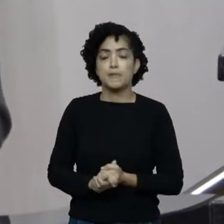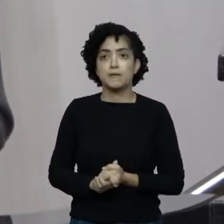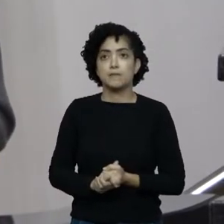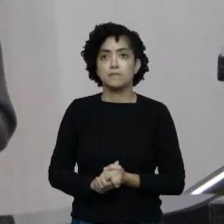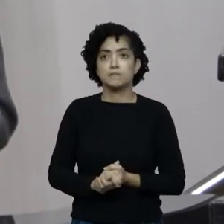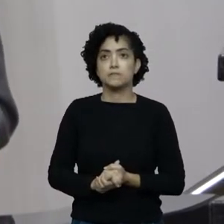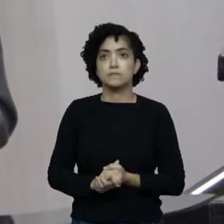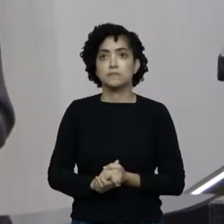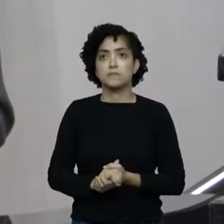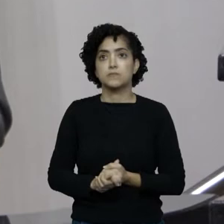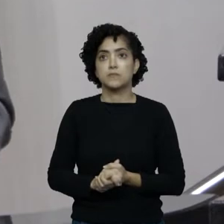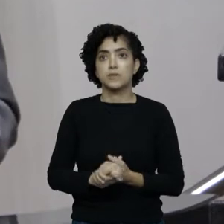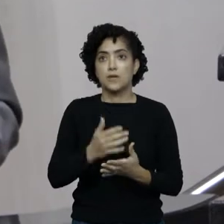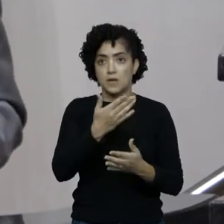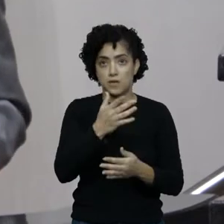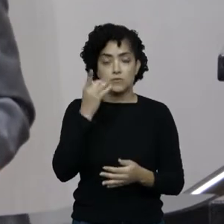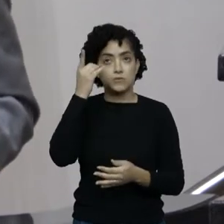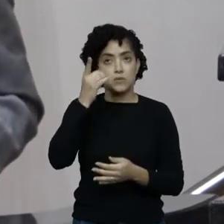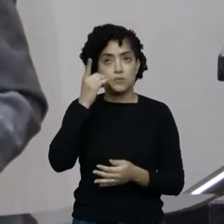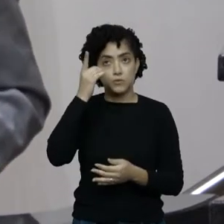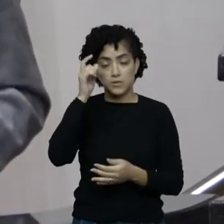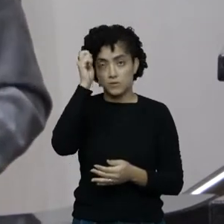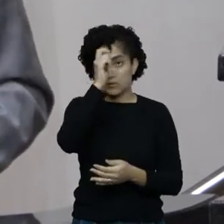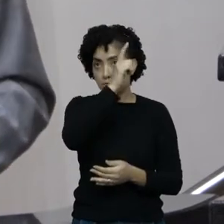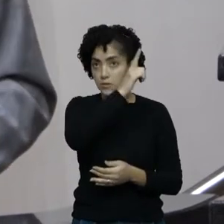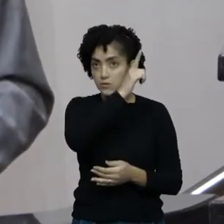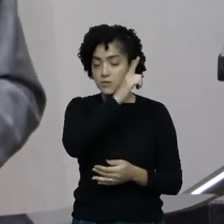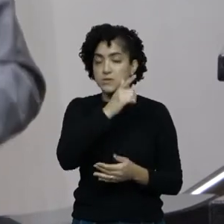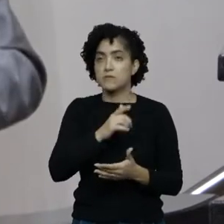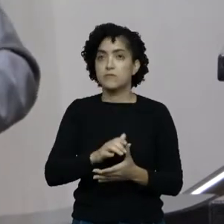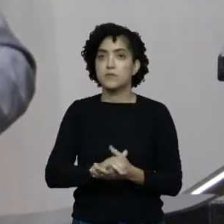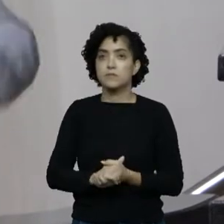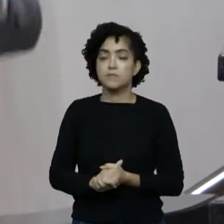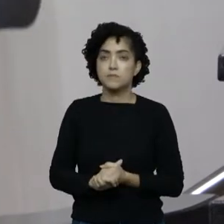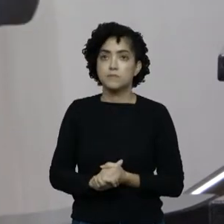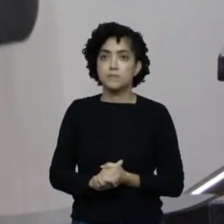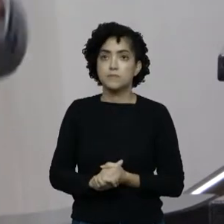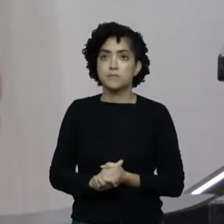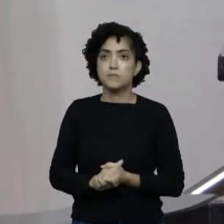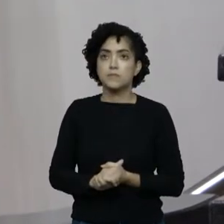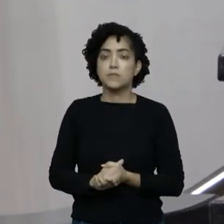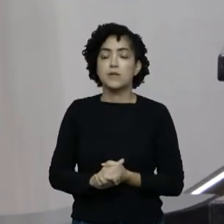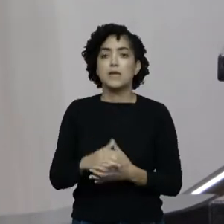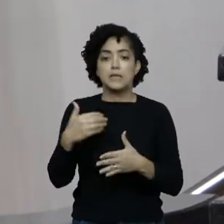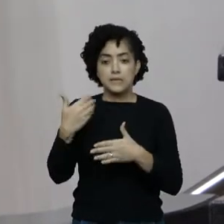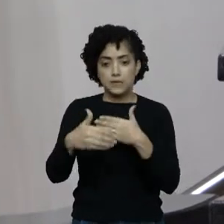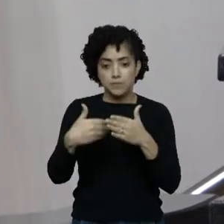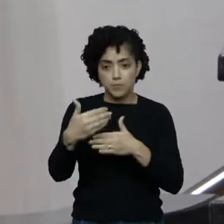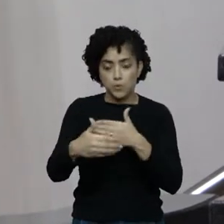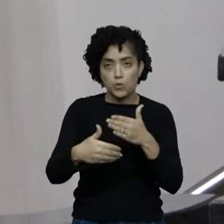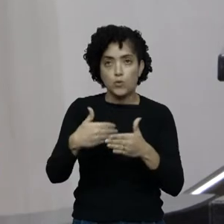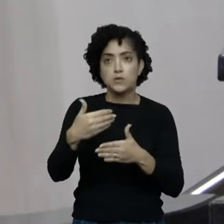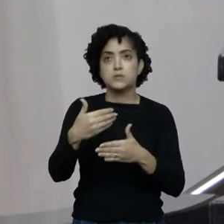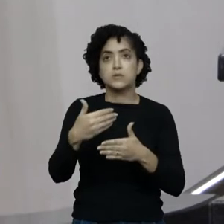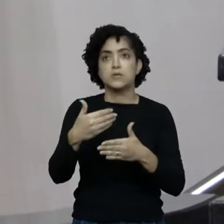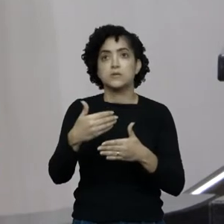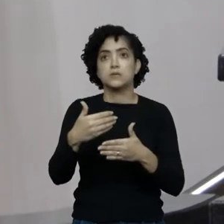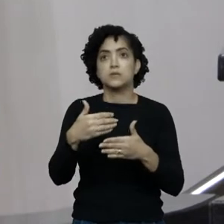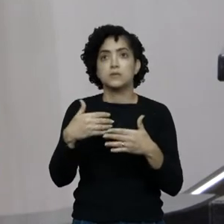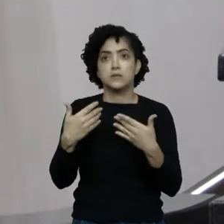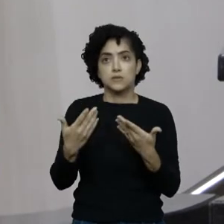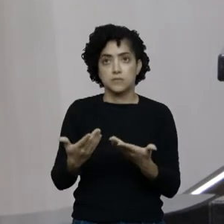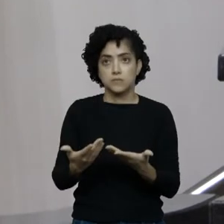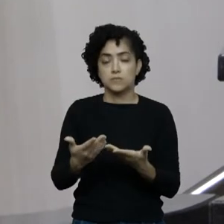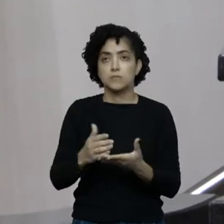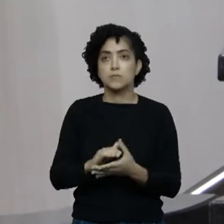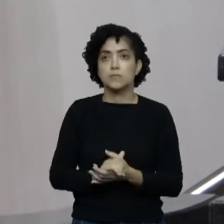e o deputado Altair Silva e finalmente depois de algum como tu conseguiu